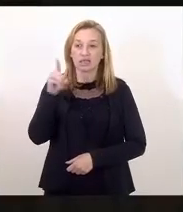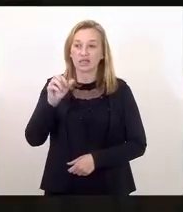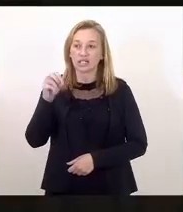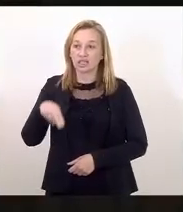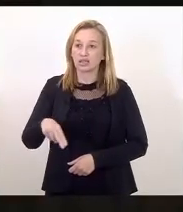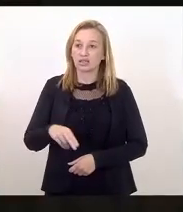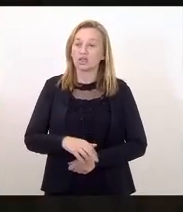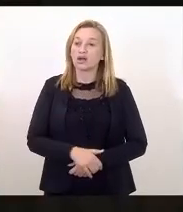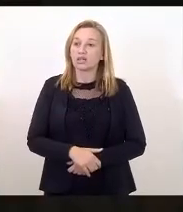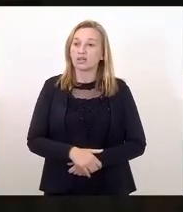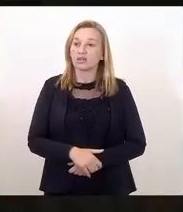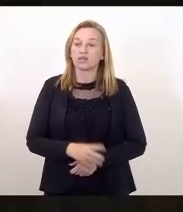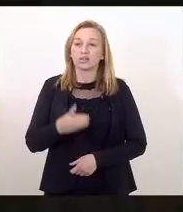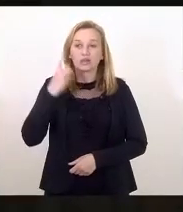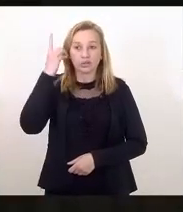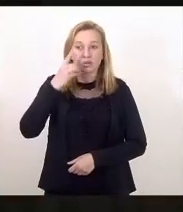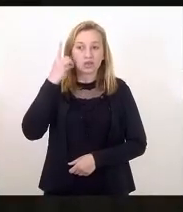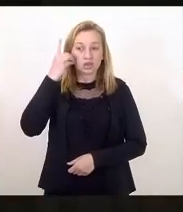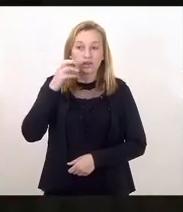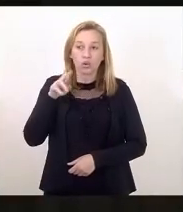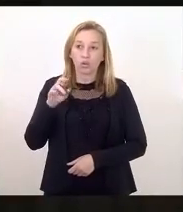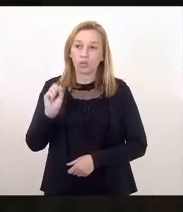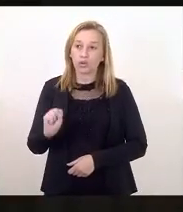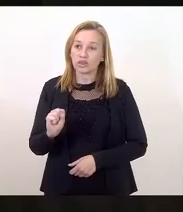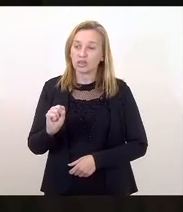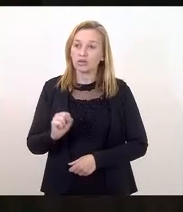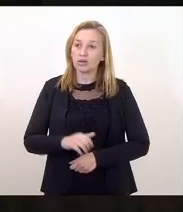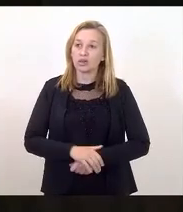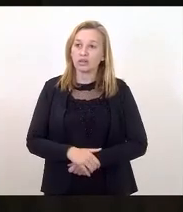Deputado Rubens Bontempo.